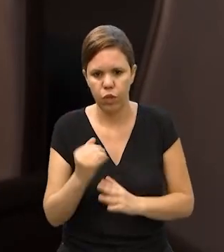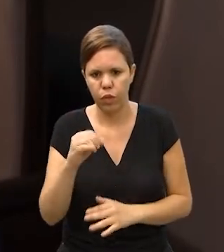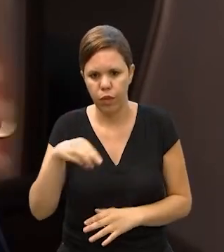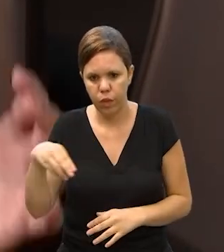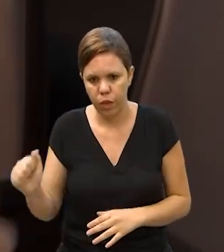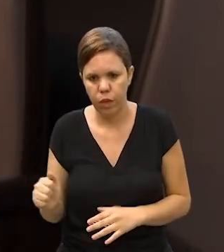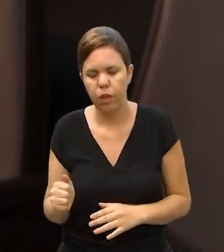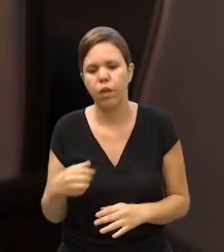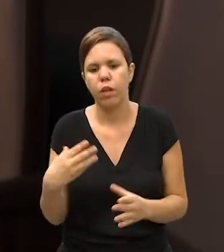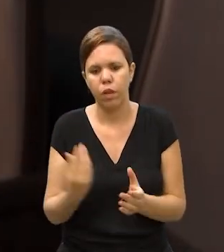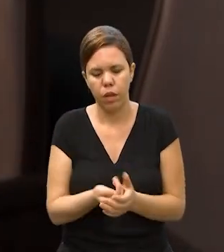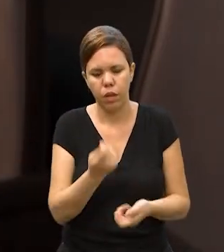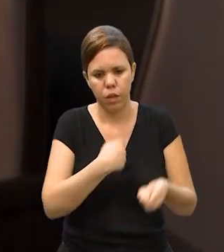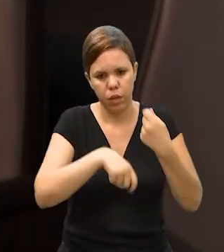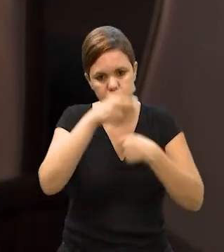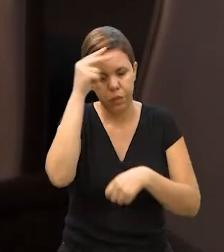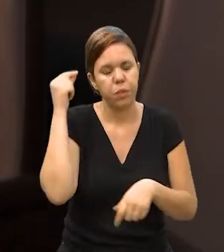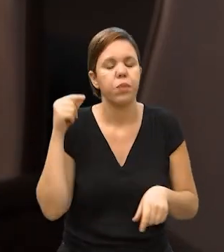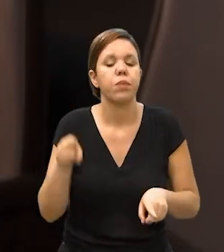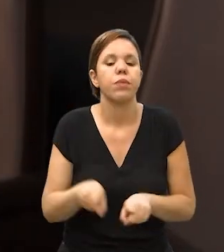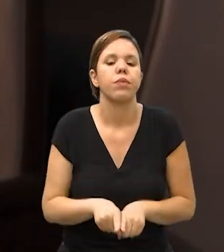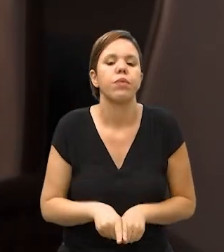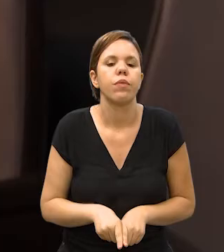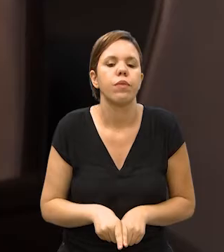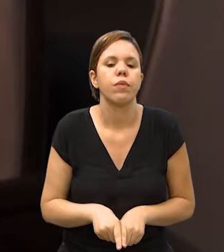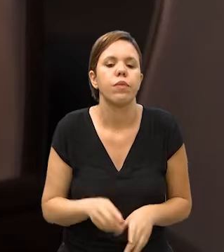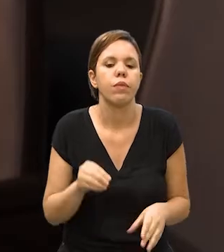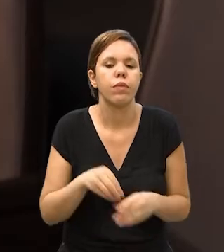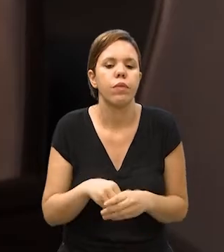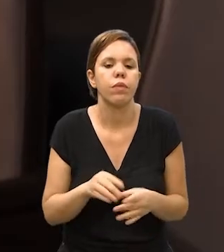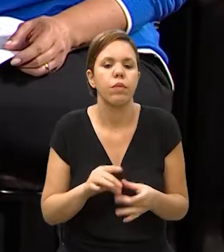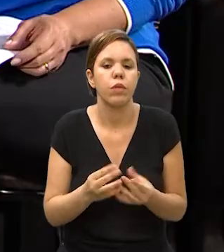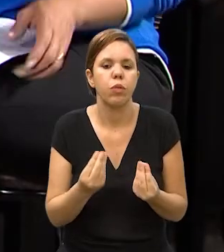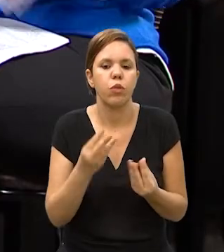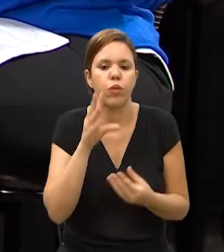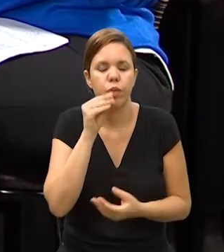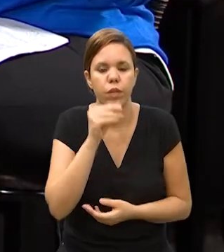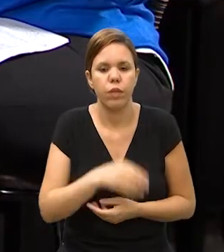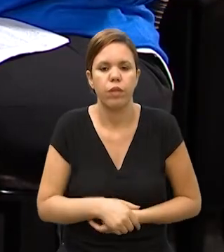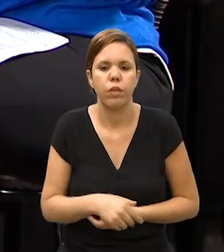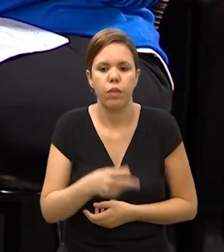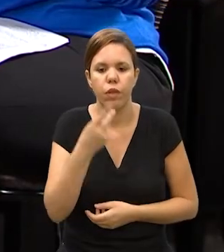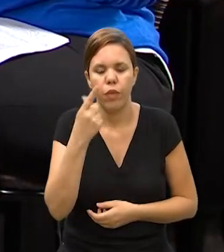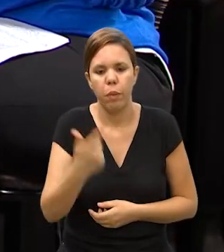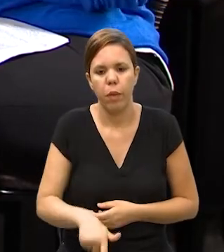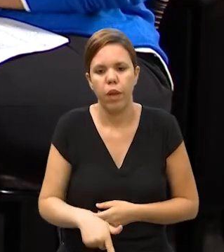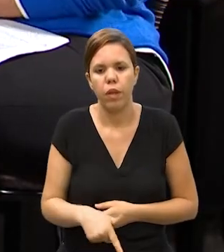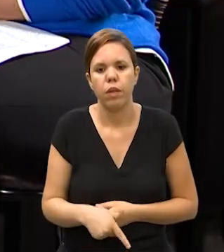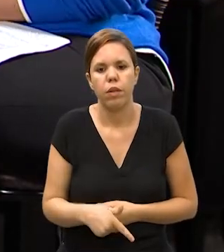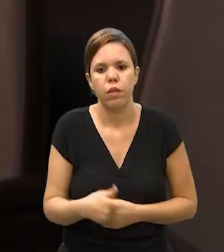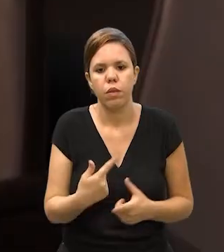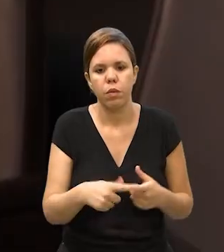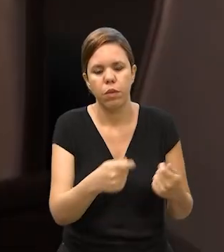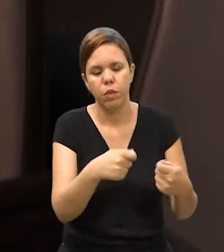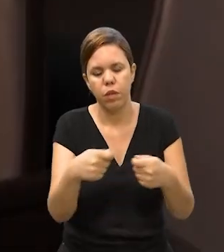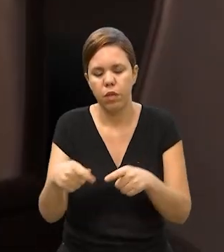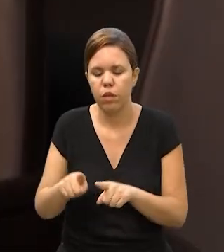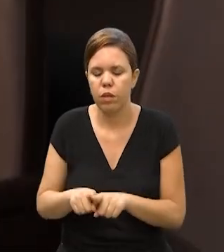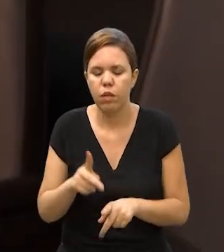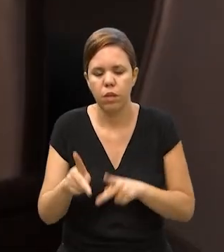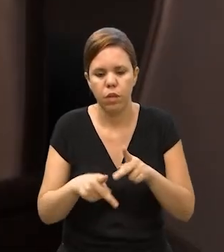que fazem parte da administração pública indireta e que tem muitos funcionários. Como o senhor disse, é mais uma demanda da população, né?